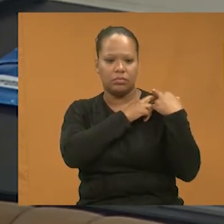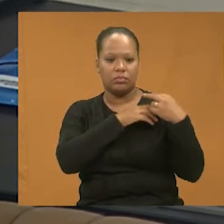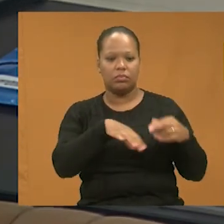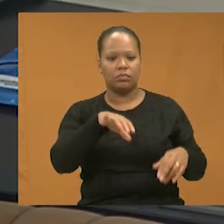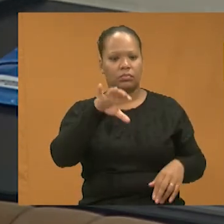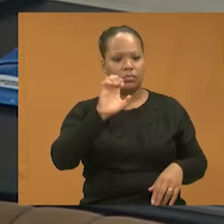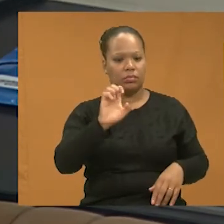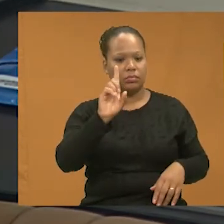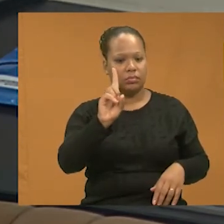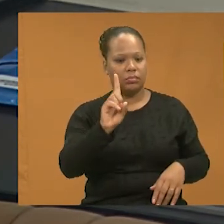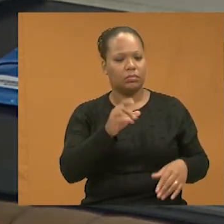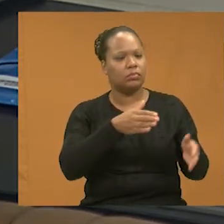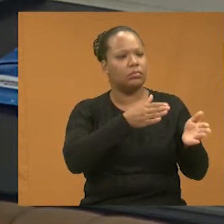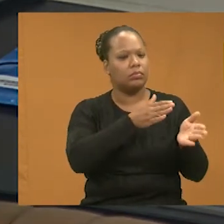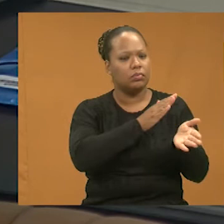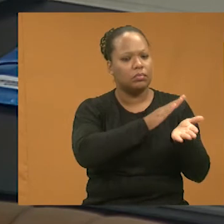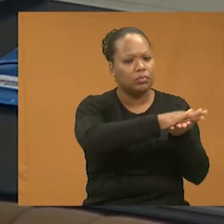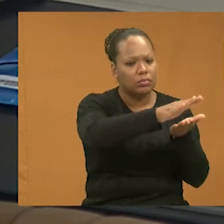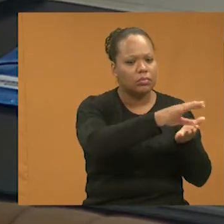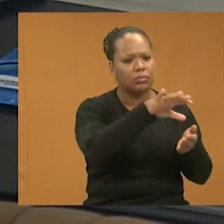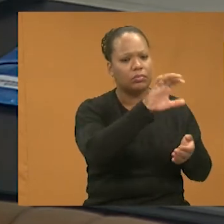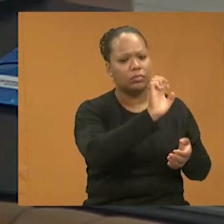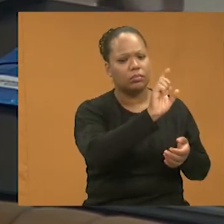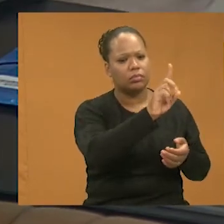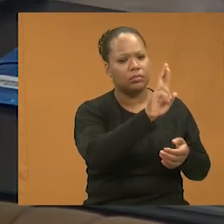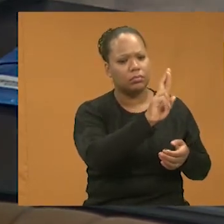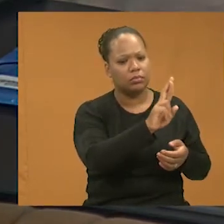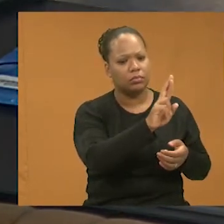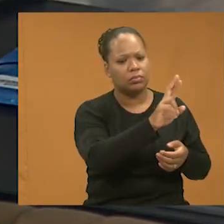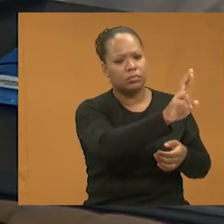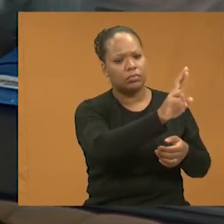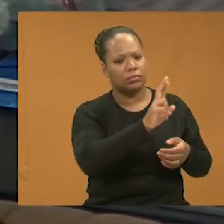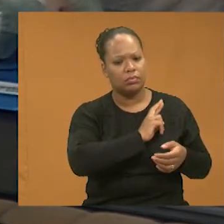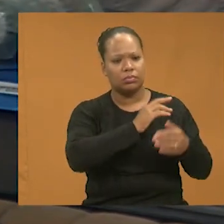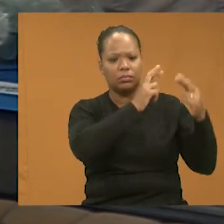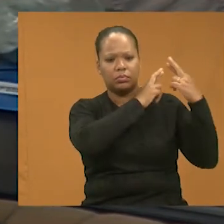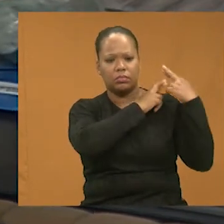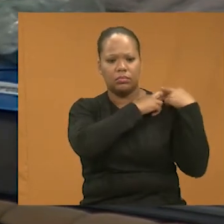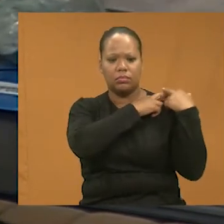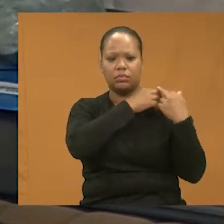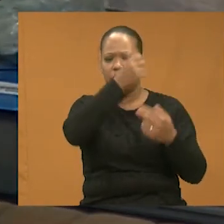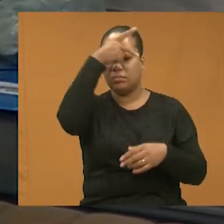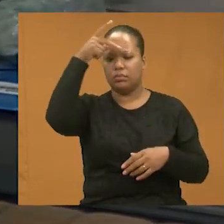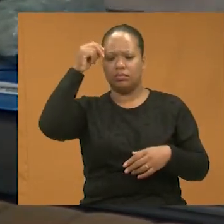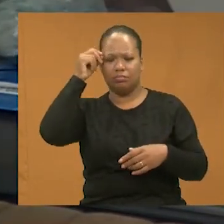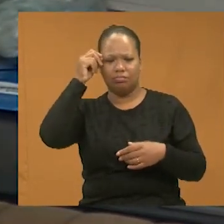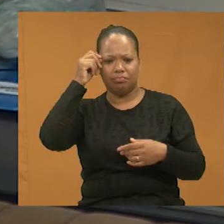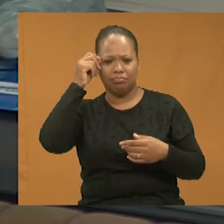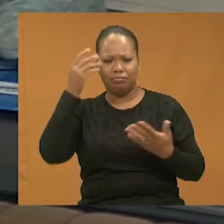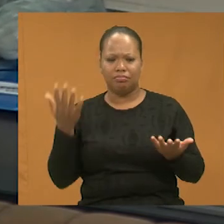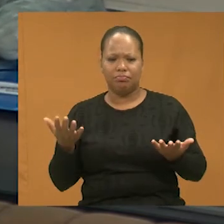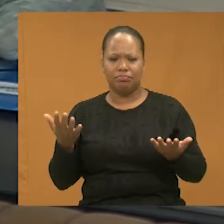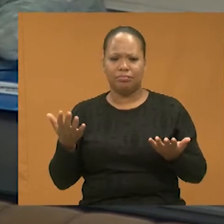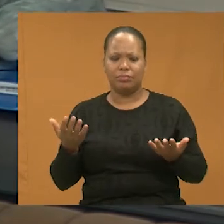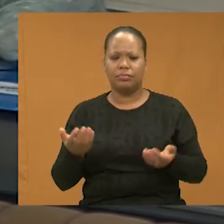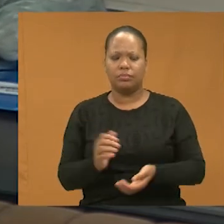empurrando. Daqui a pouco eu acabo morrendo, que eu já estou com 66 anos, e não vai colocar as postes para Parque Minha Lua. Peço o voto favorável para os vereadores,